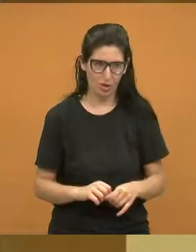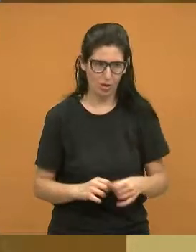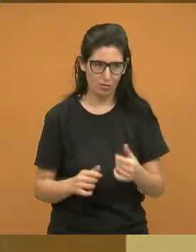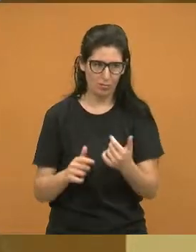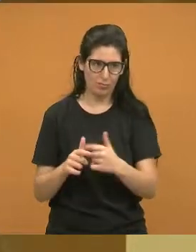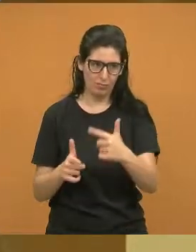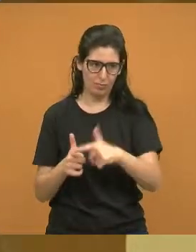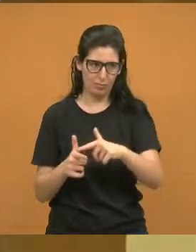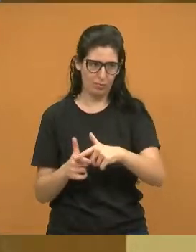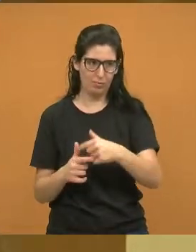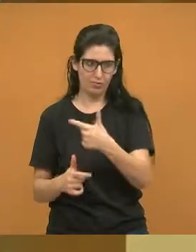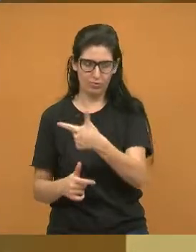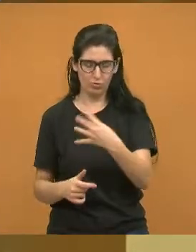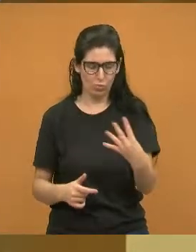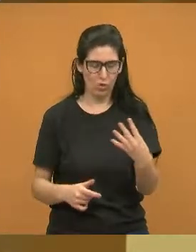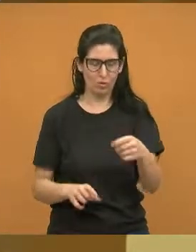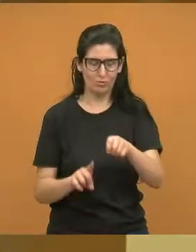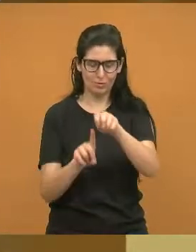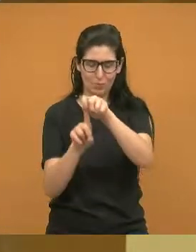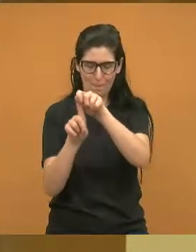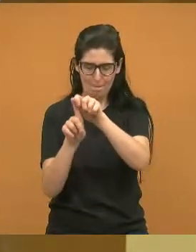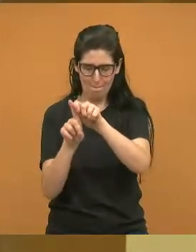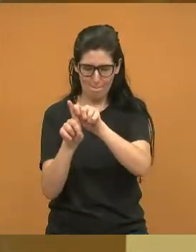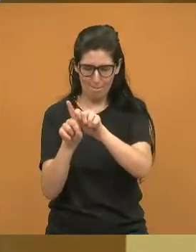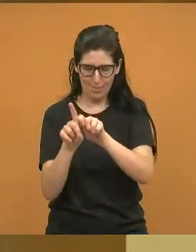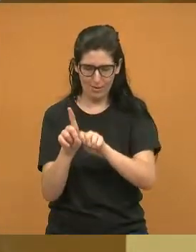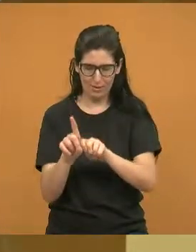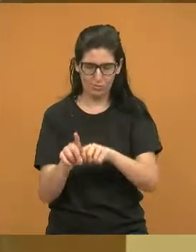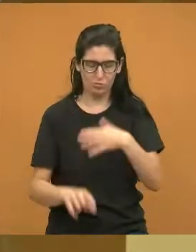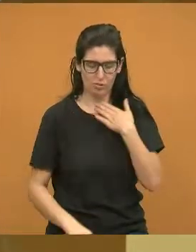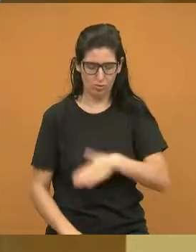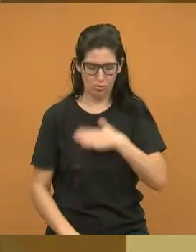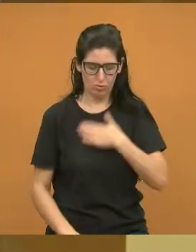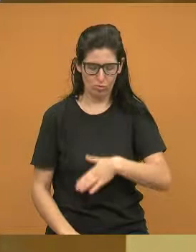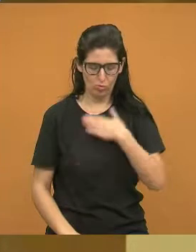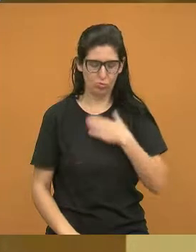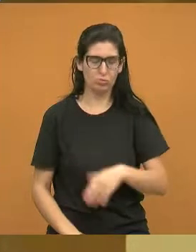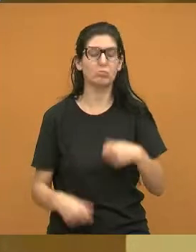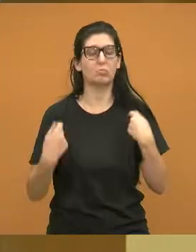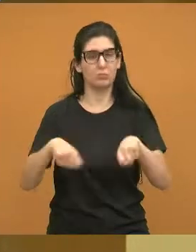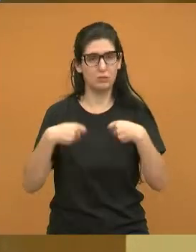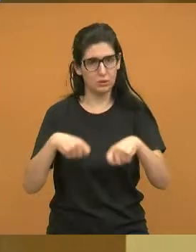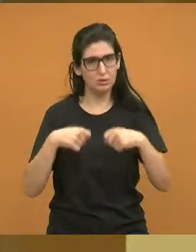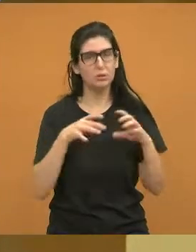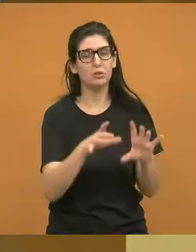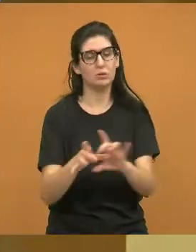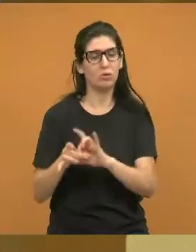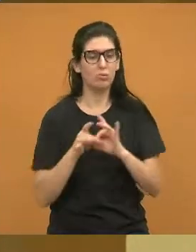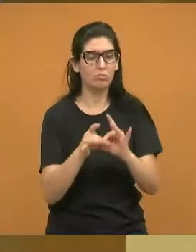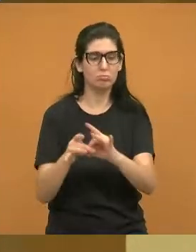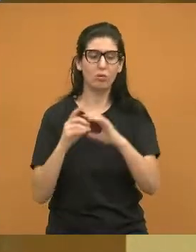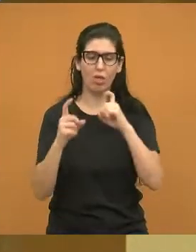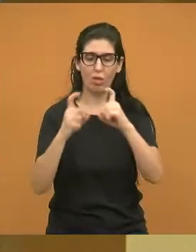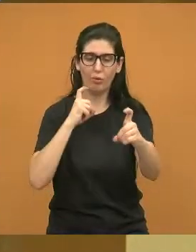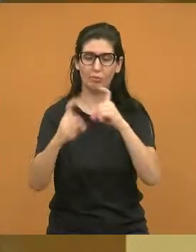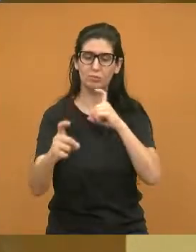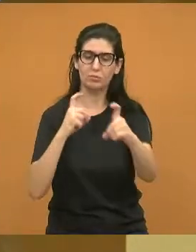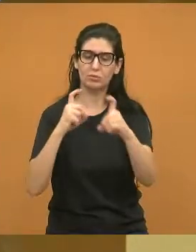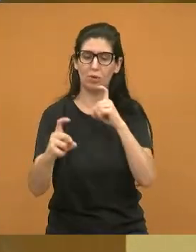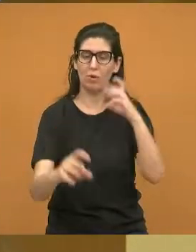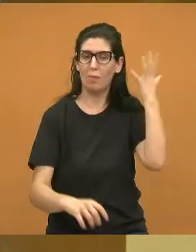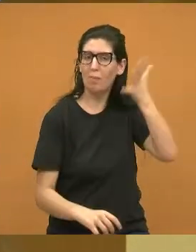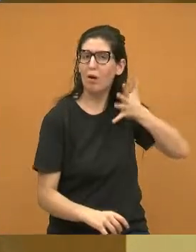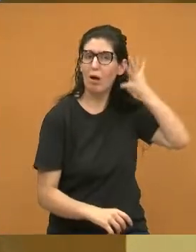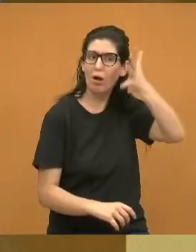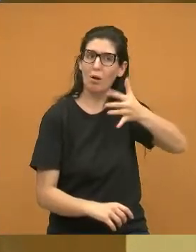de agosto, fazer um grande seminário envolvendo os atores envolvidos, para que a gente possa manter essa discussão viva e ajudar